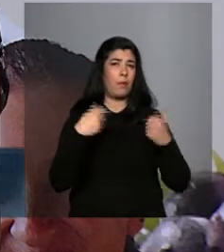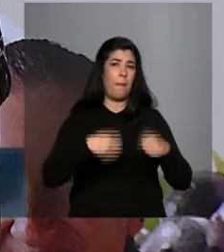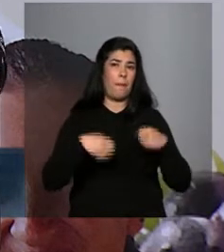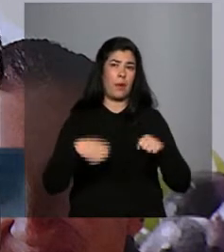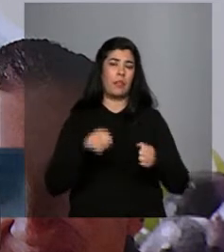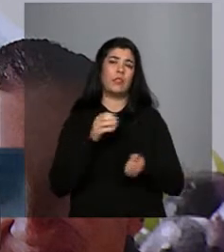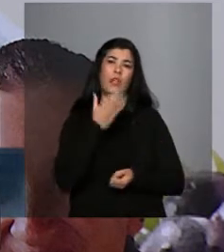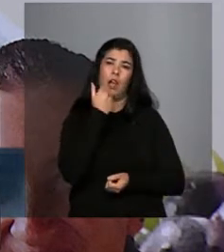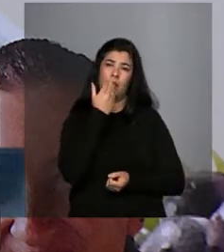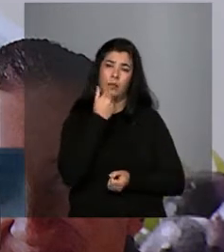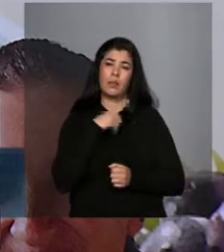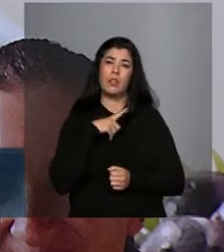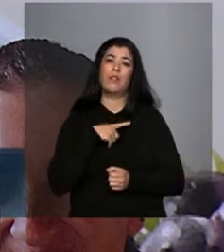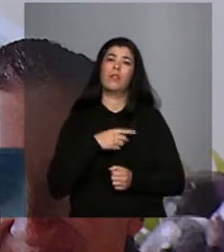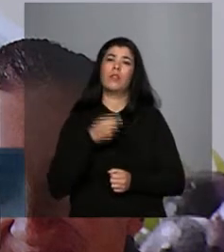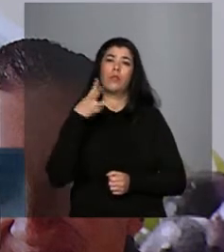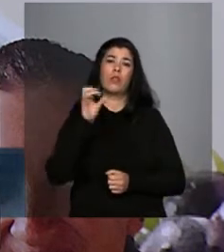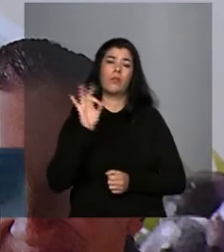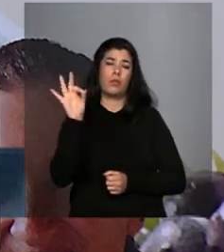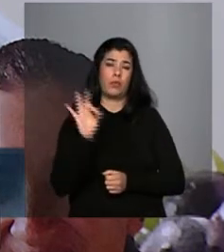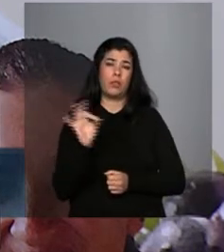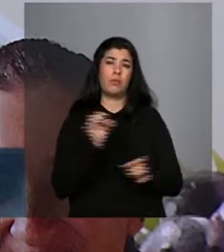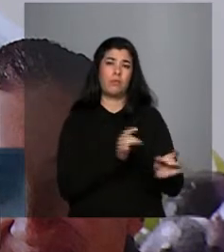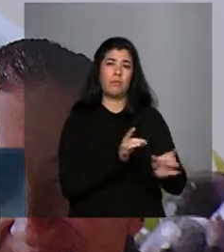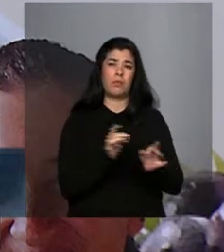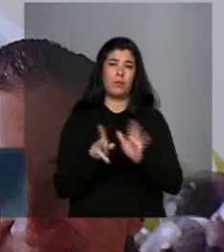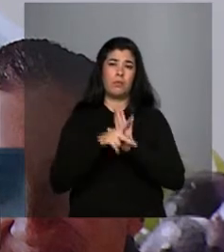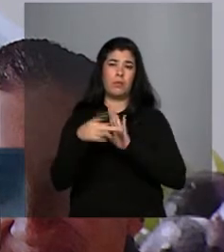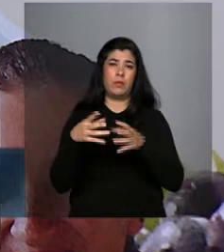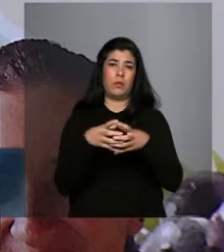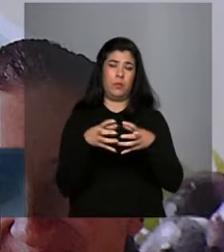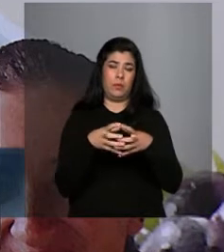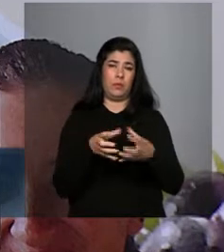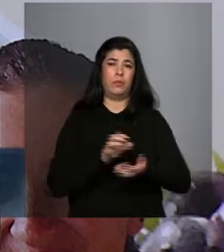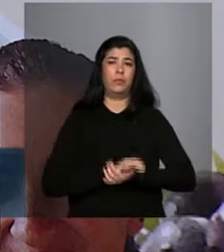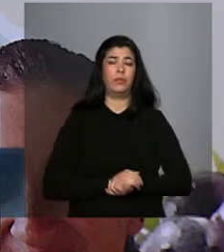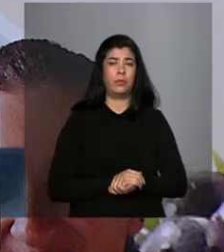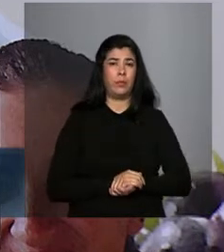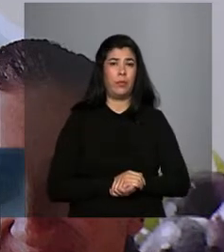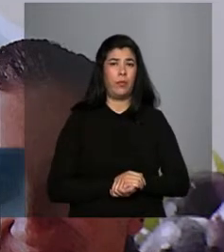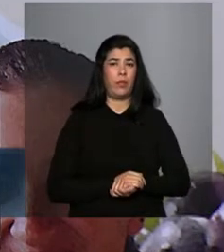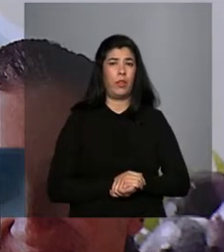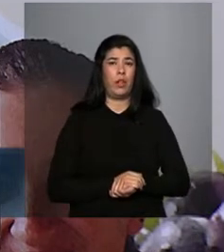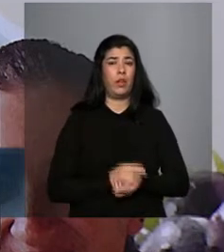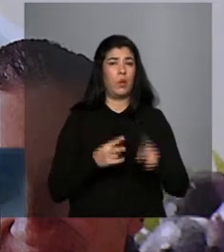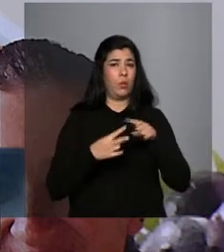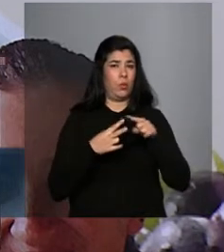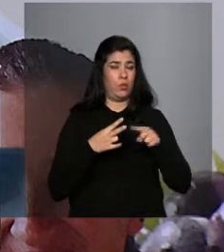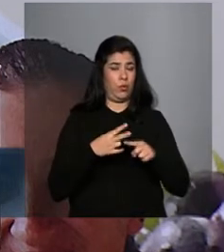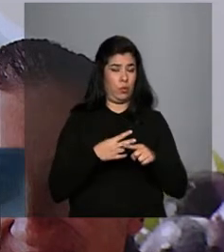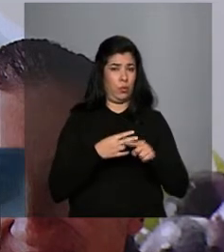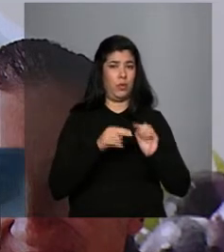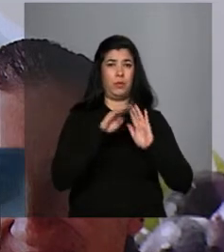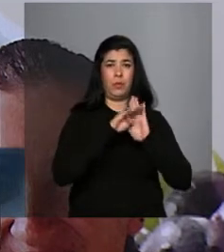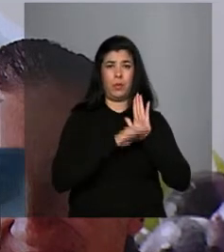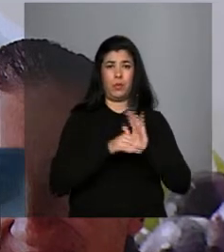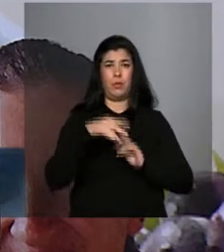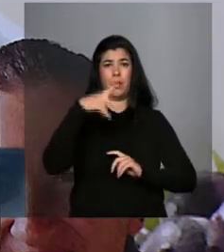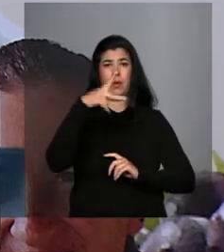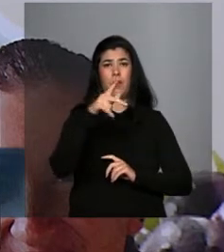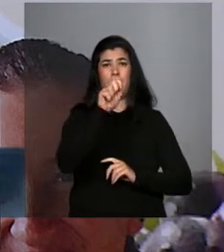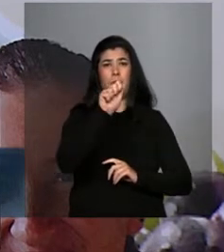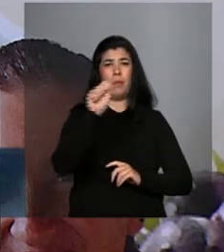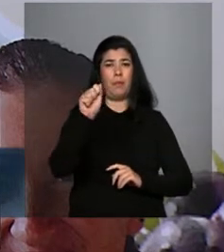alimentação, fornecer pelo menos 30%. Esses dois programas, o PNAE e o